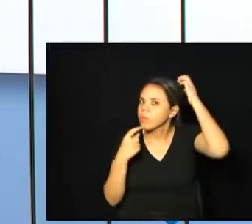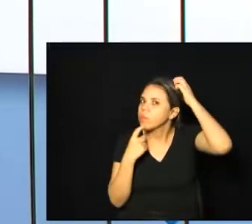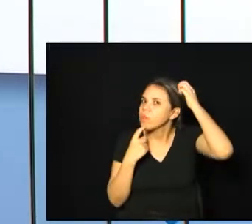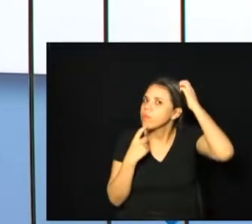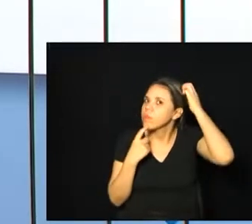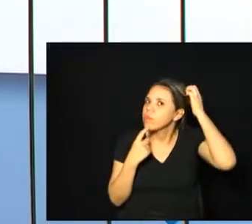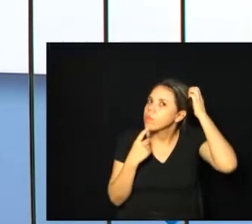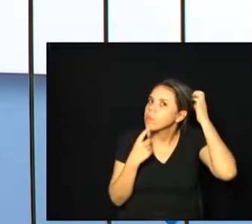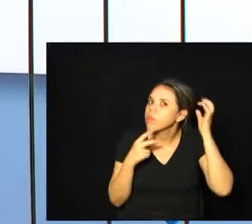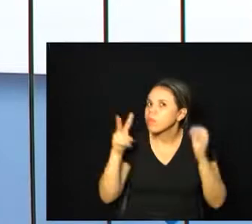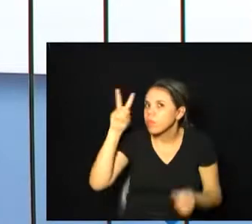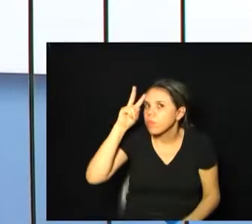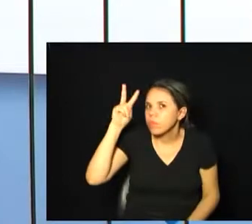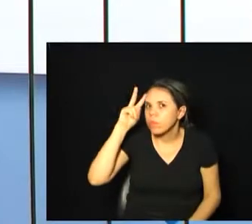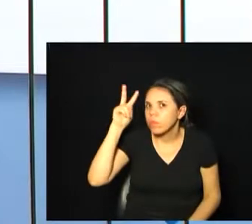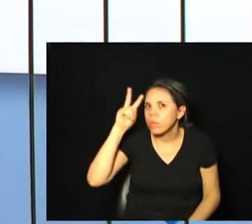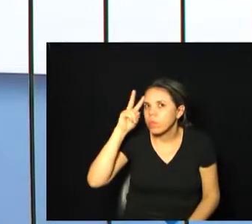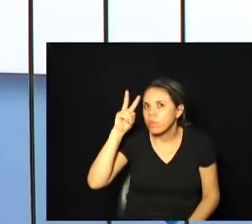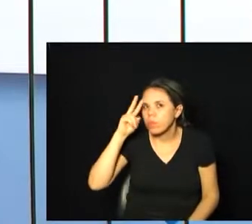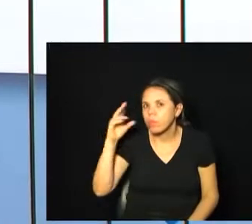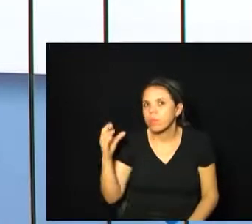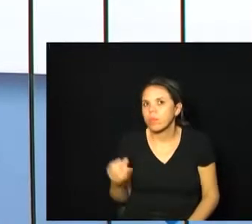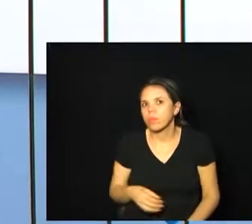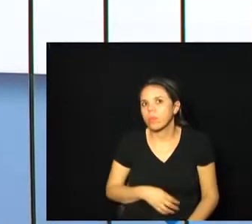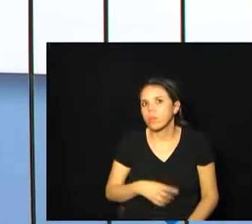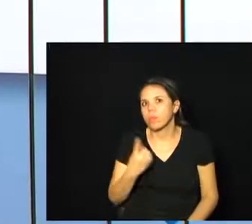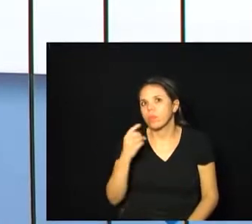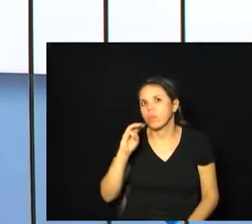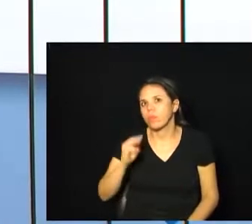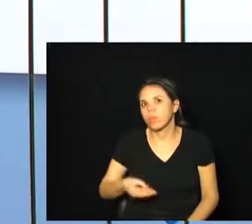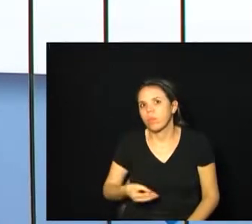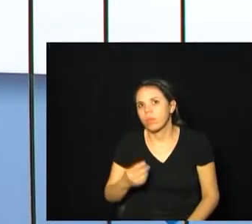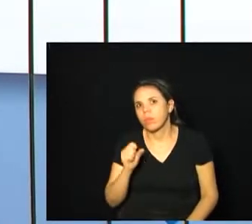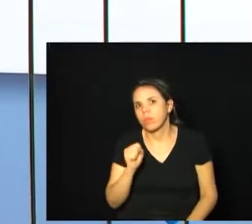Campinas, nesta segunda-feira, completou